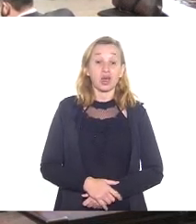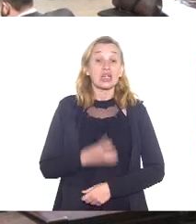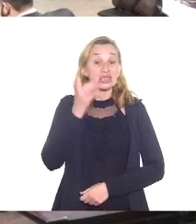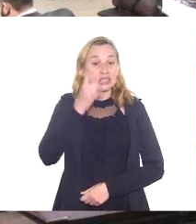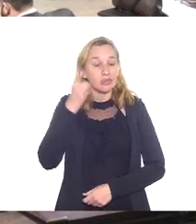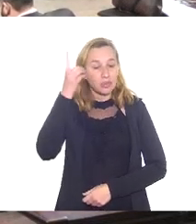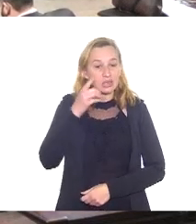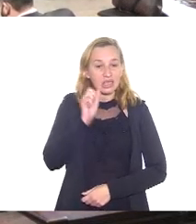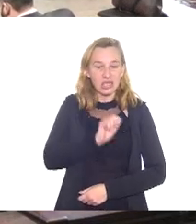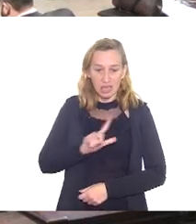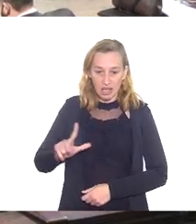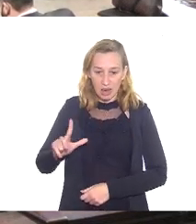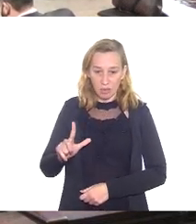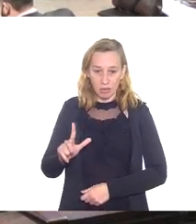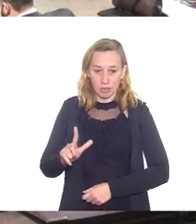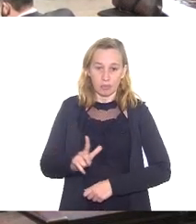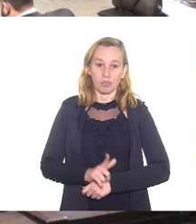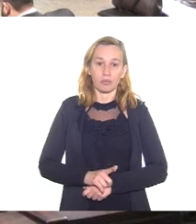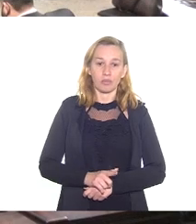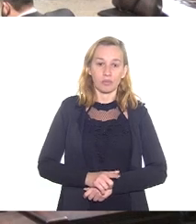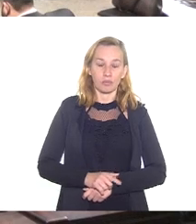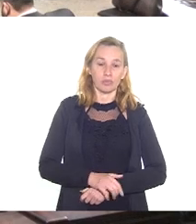Deputado Daniel Librelon.